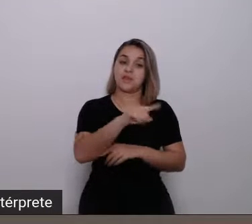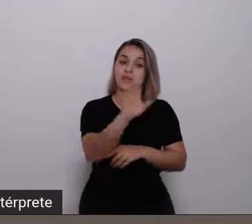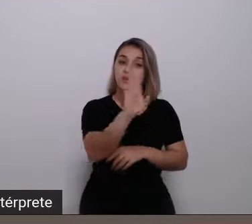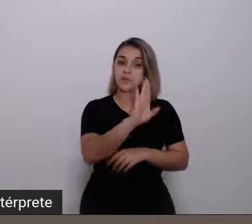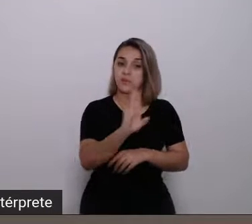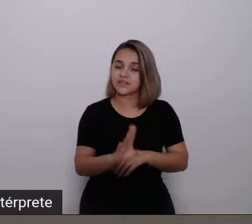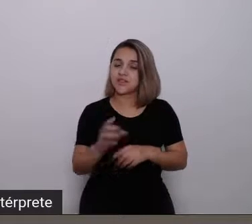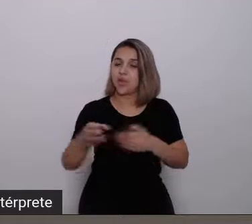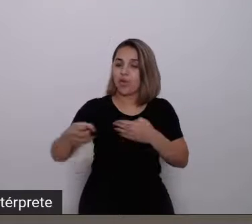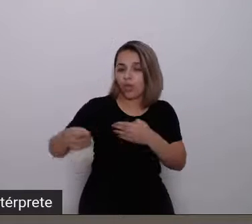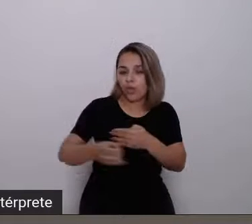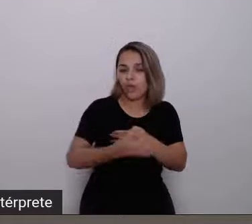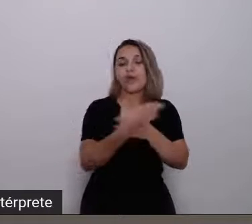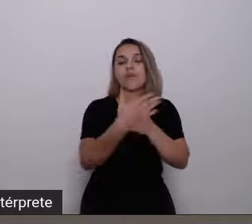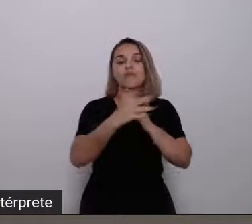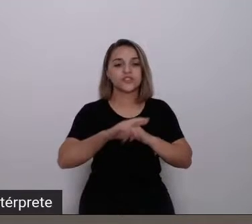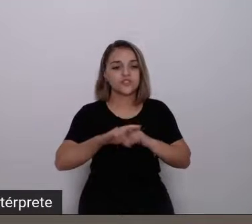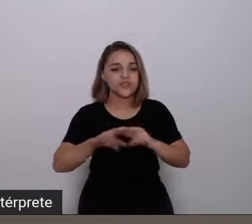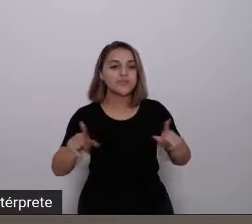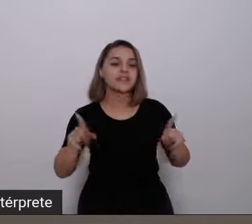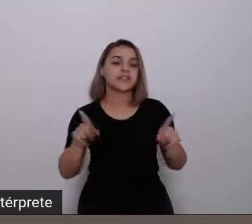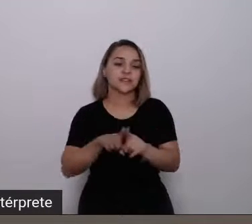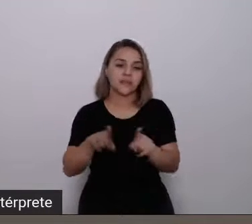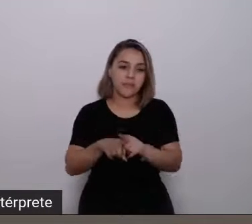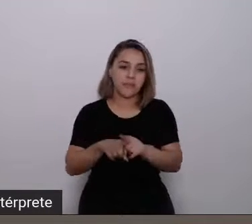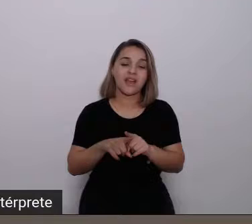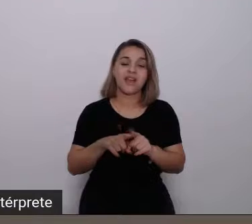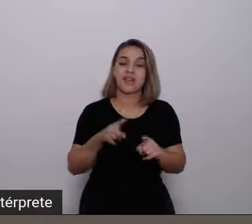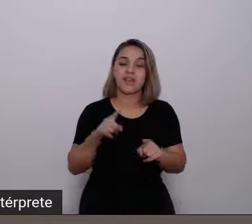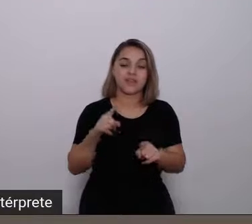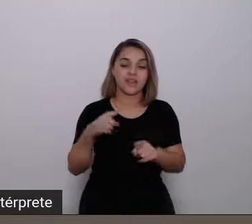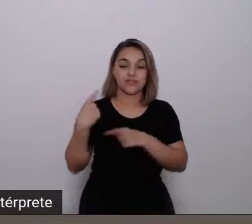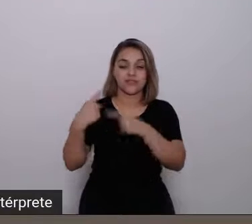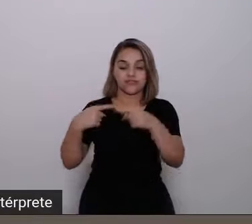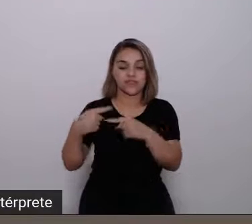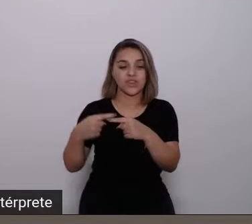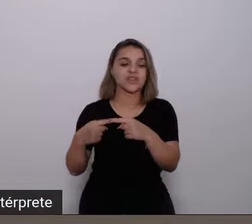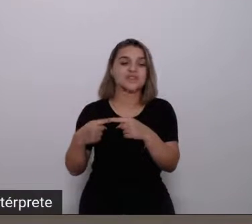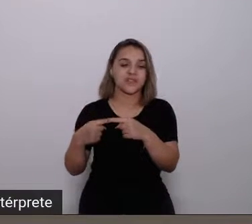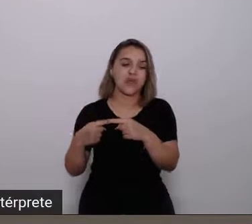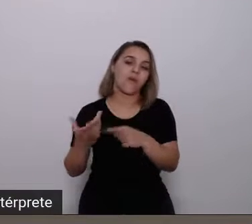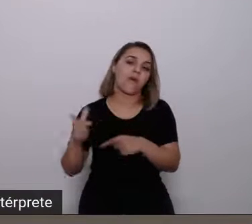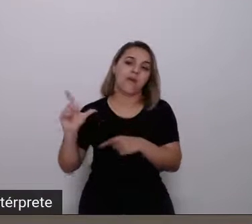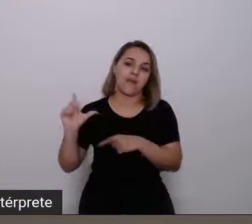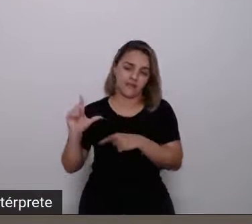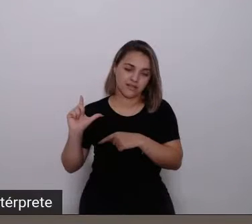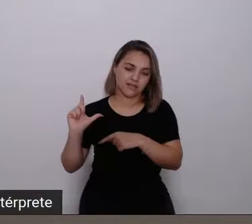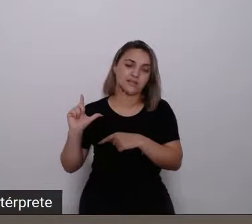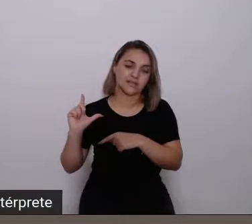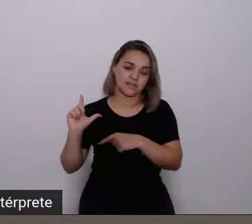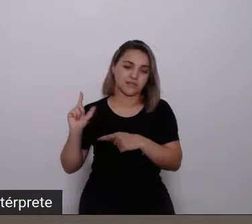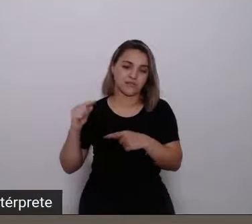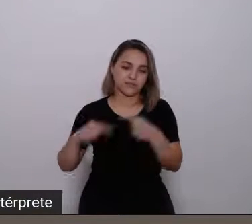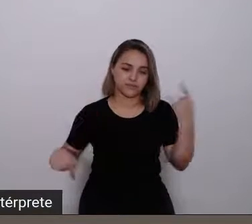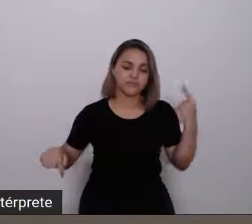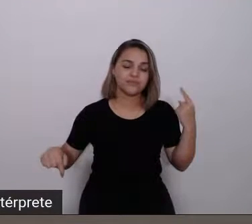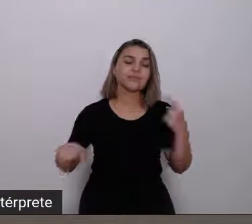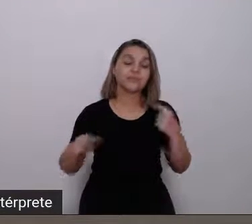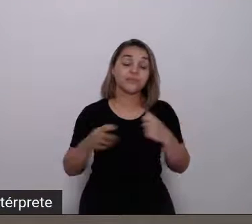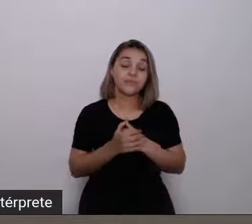forma, fez também um certo rompimento com a geração anterior, moderna, do Gautherot e de outros fotógrafos que trabalhavam aqui,